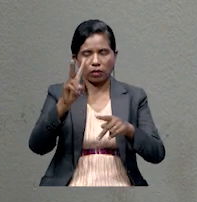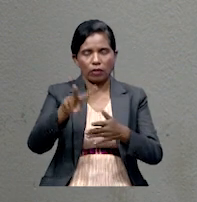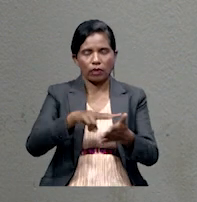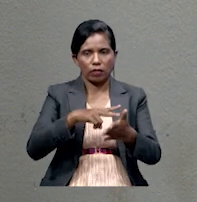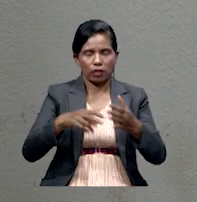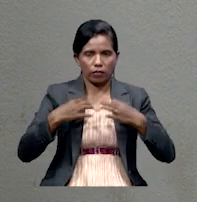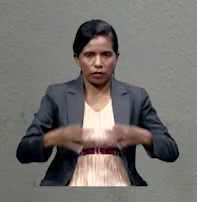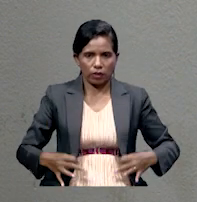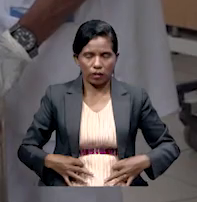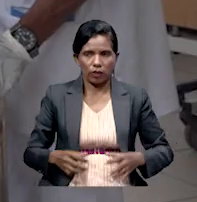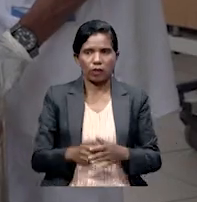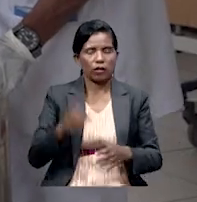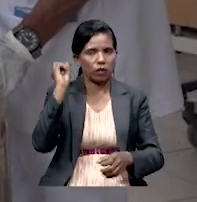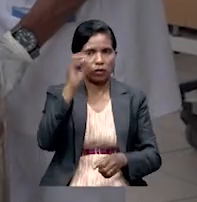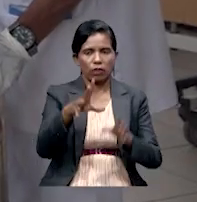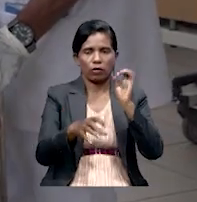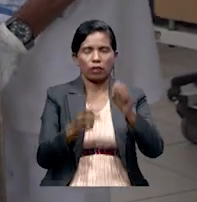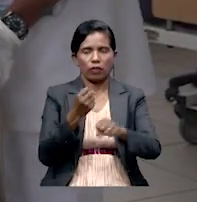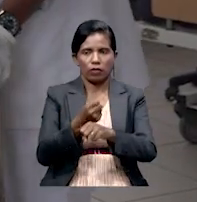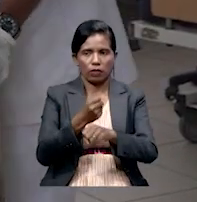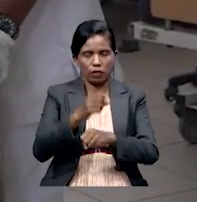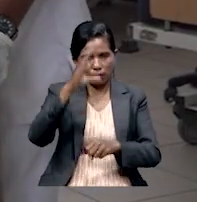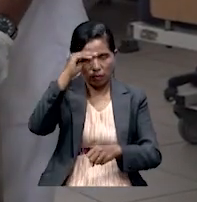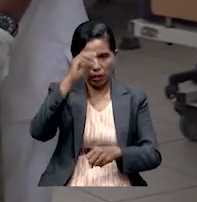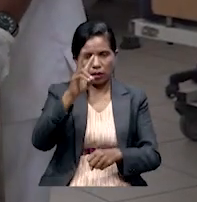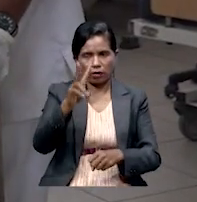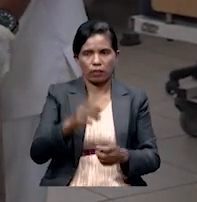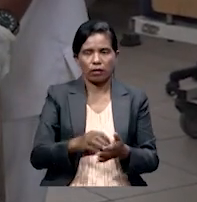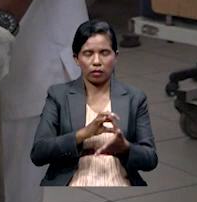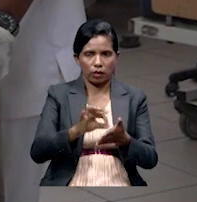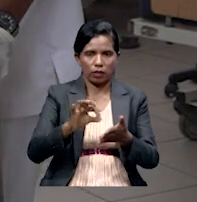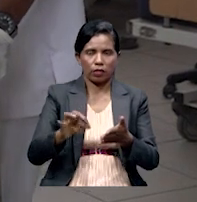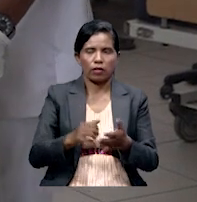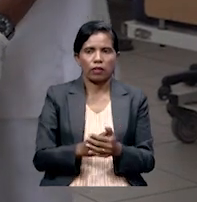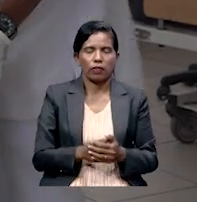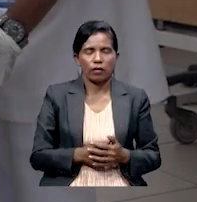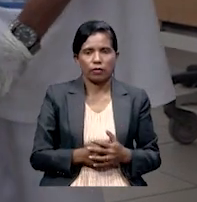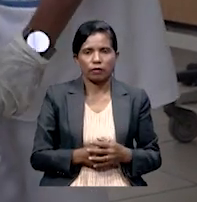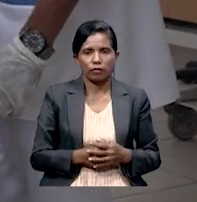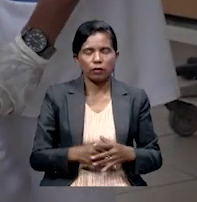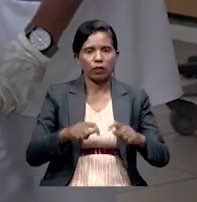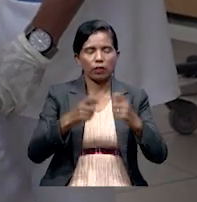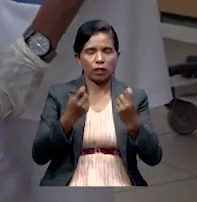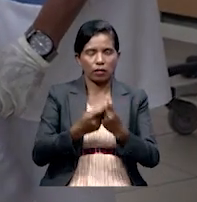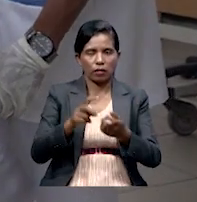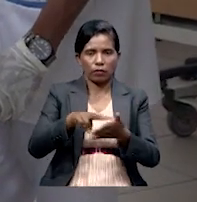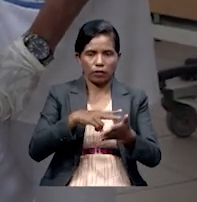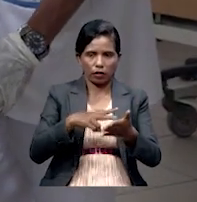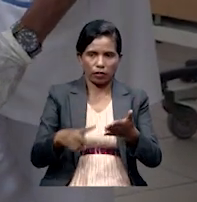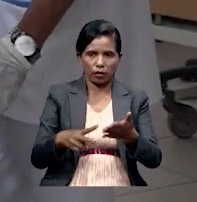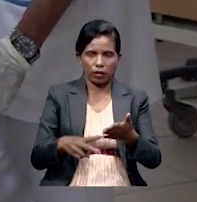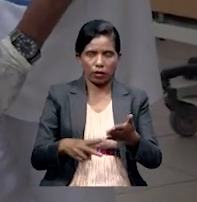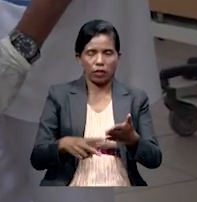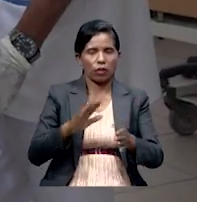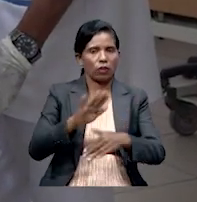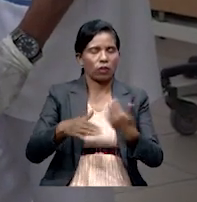física social. Tudo. Manen. Interdita violência, caso de tipo de violência social. Total caso,